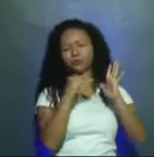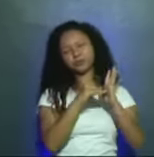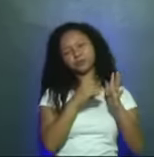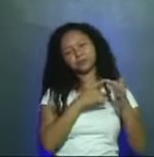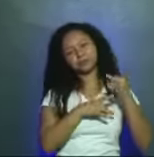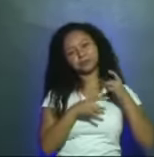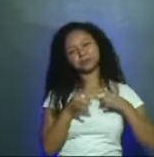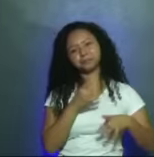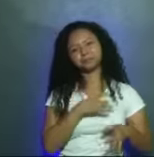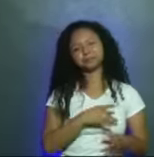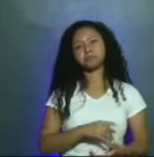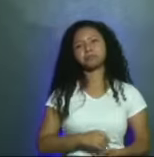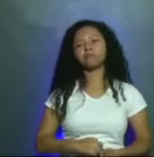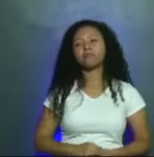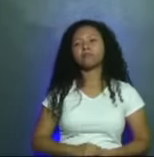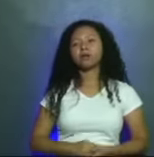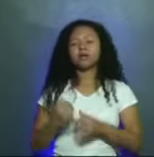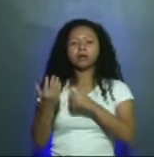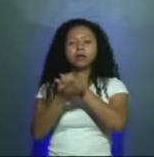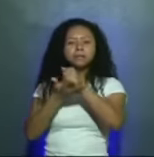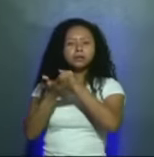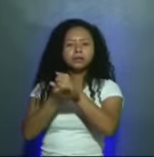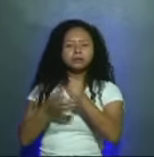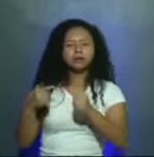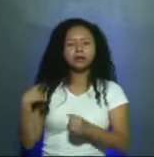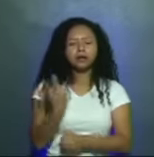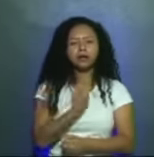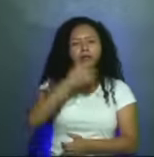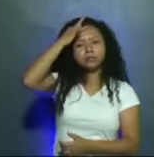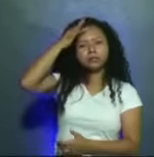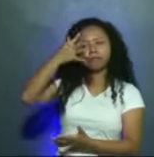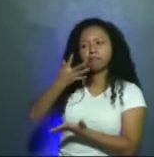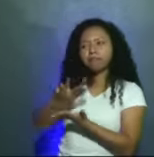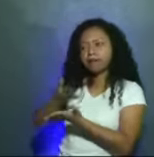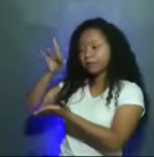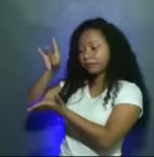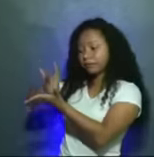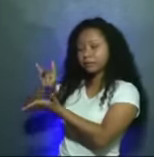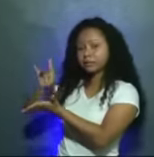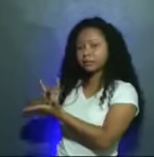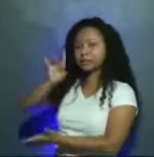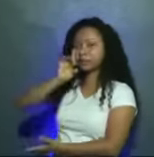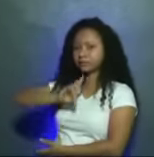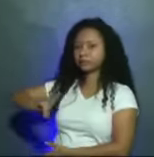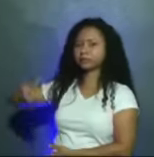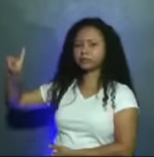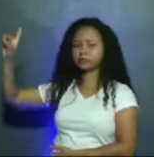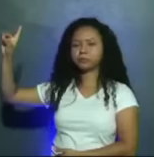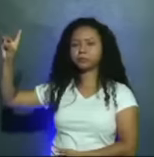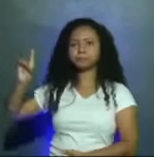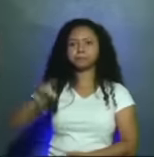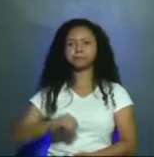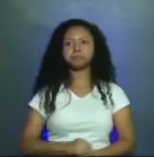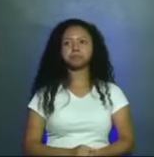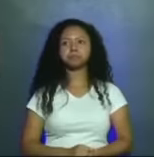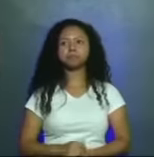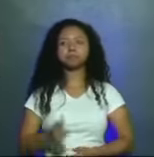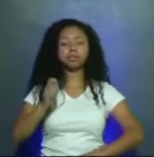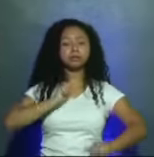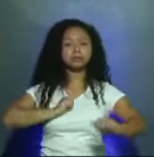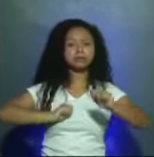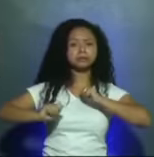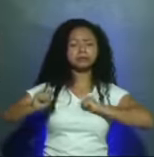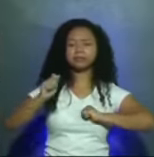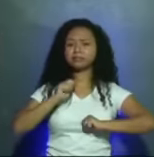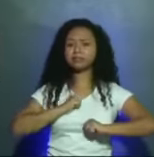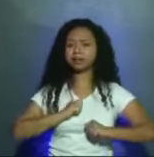posse, basear a nossa fé na verdade, que é a palavra de Deus. Sobre ansiedade, tantas pessoas